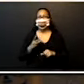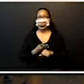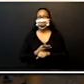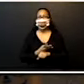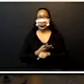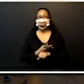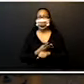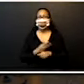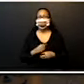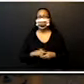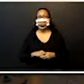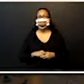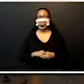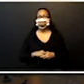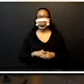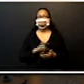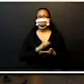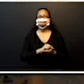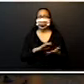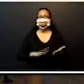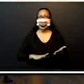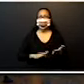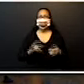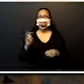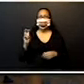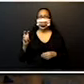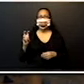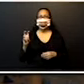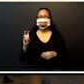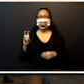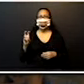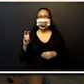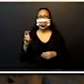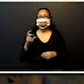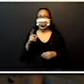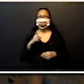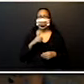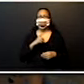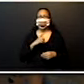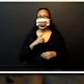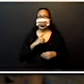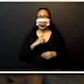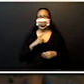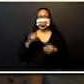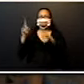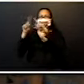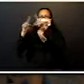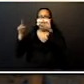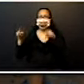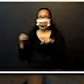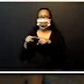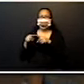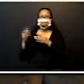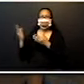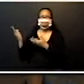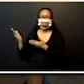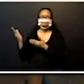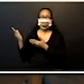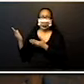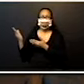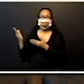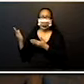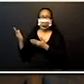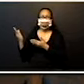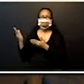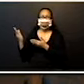vamos para a atividade número 5. Temos aí mais um quadro, né? O quadro com